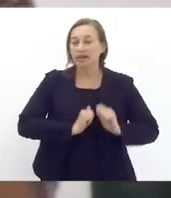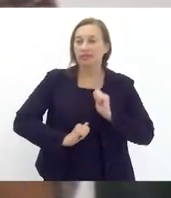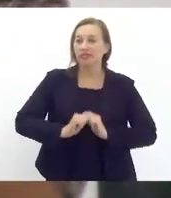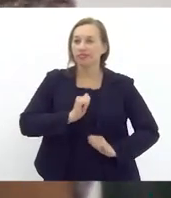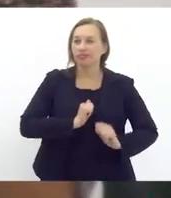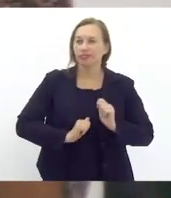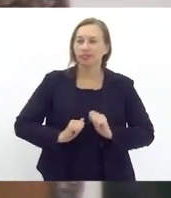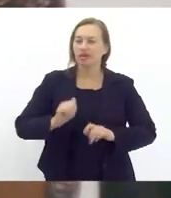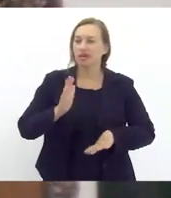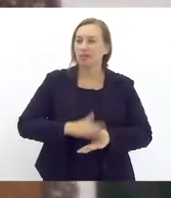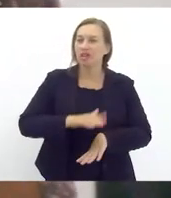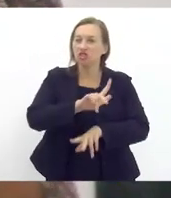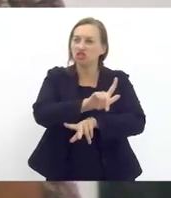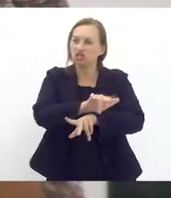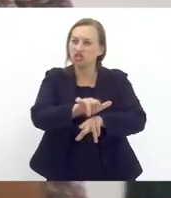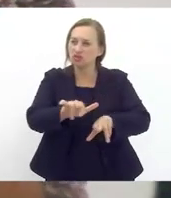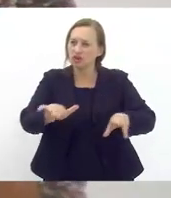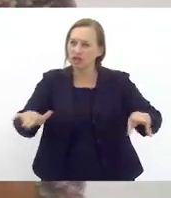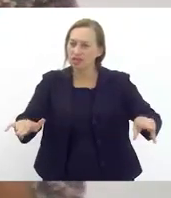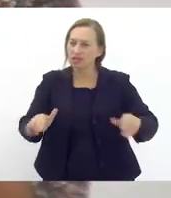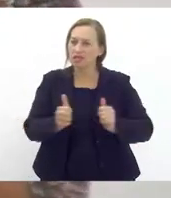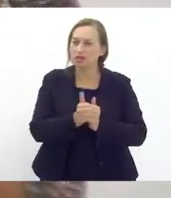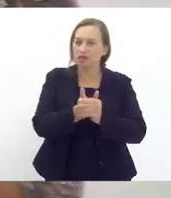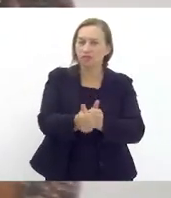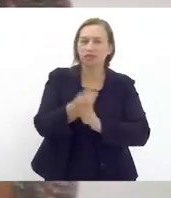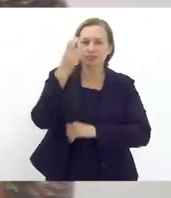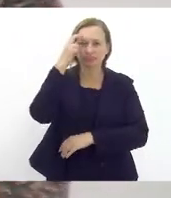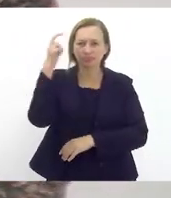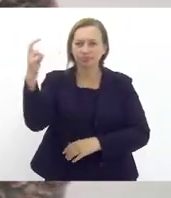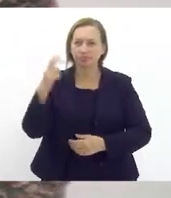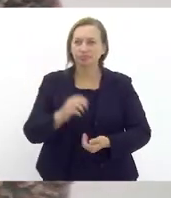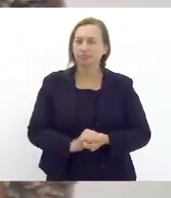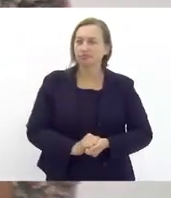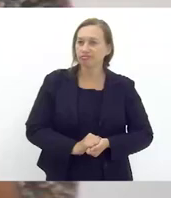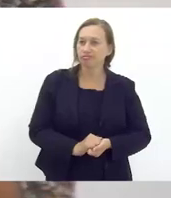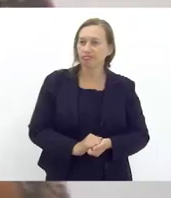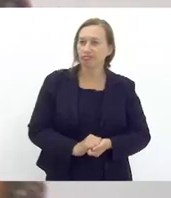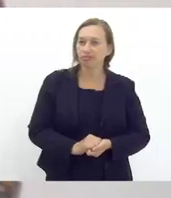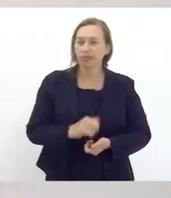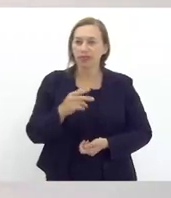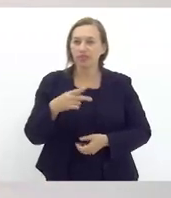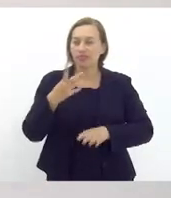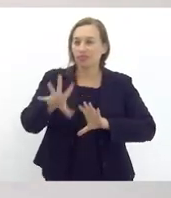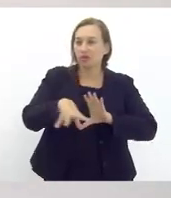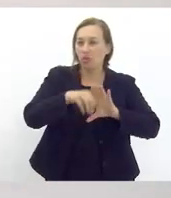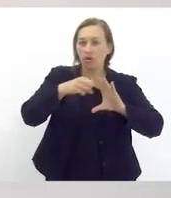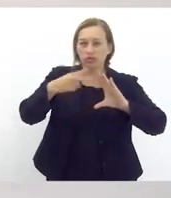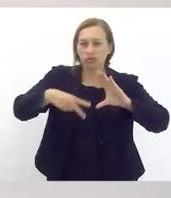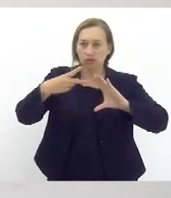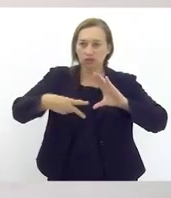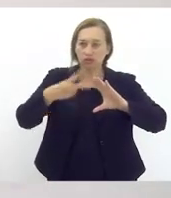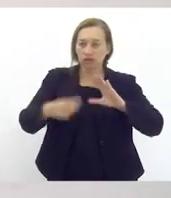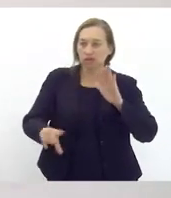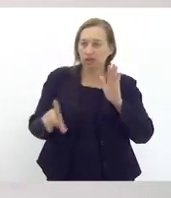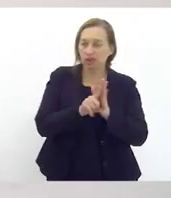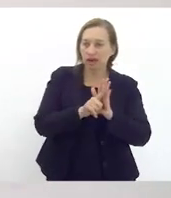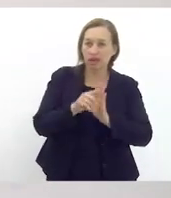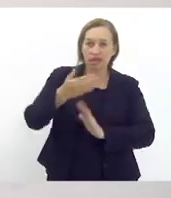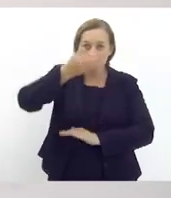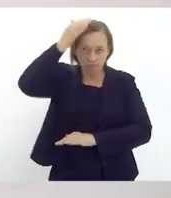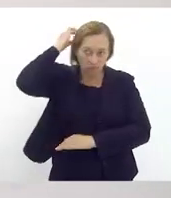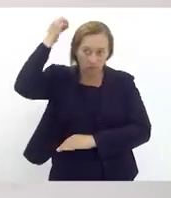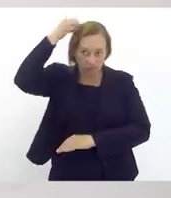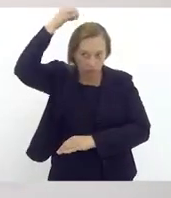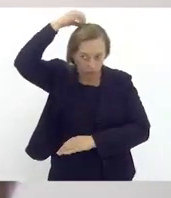os mais diversos segmentos da cultura quando dizem assim mas o áudio Visual na lei Paulo Gustavo